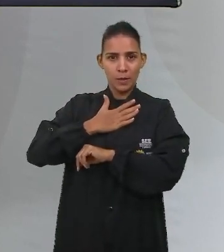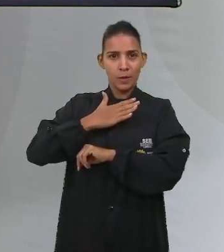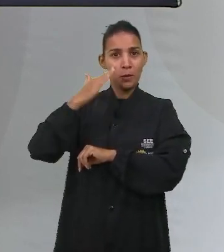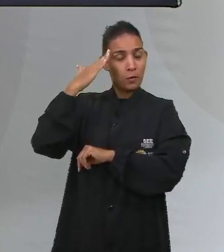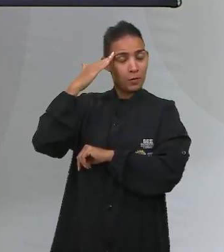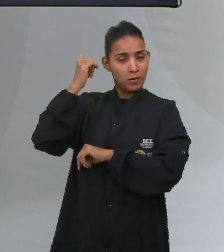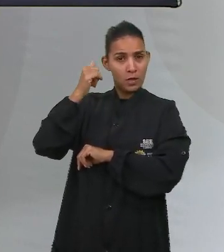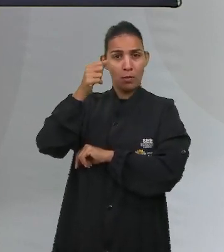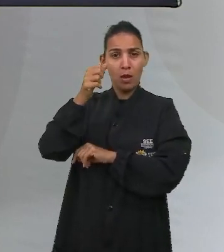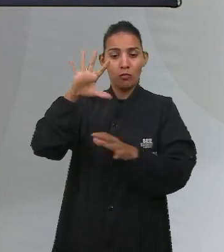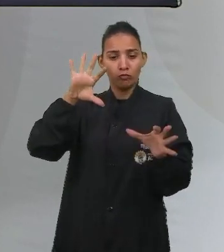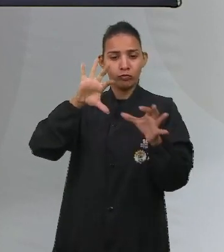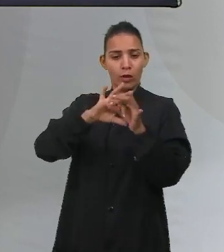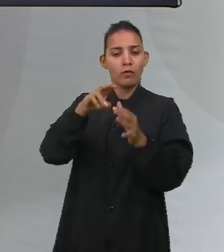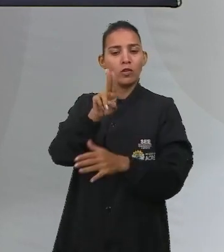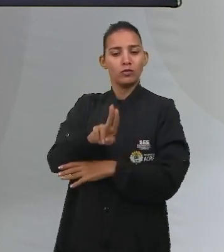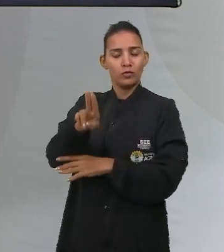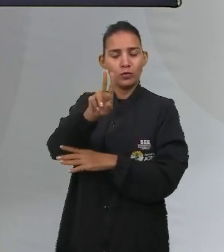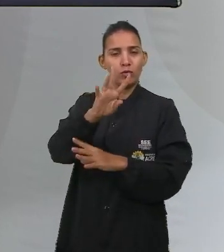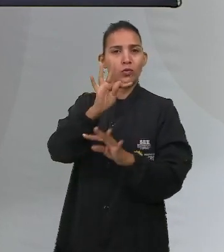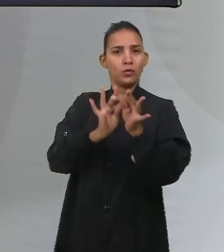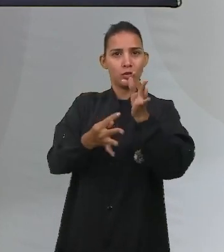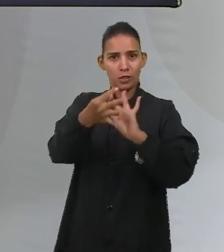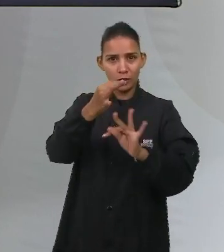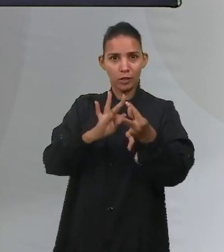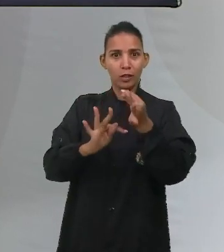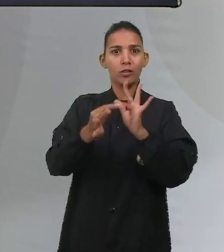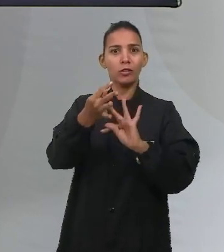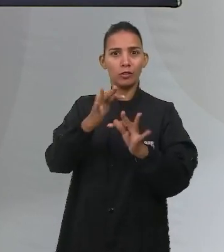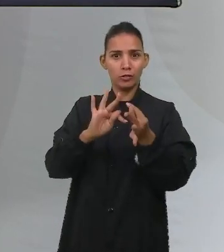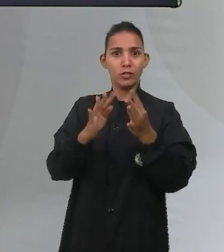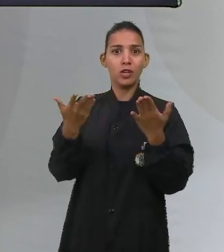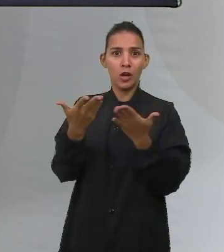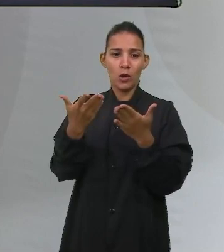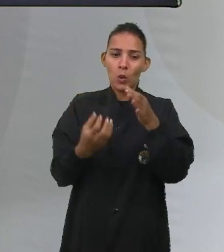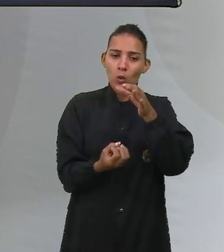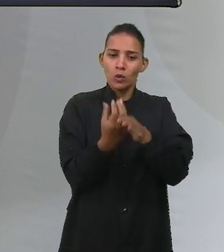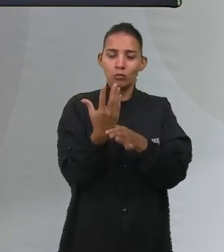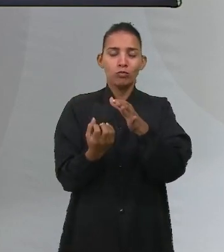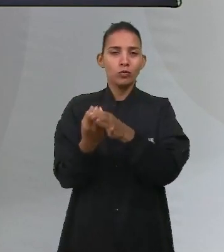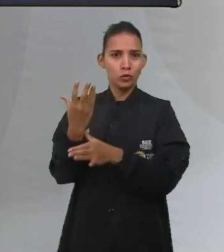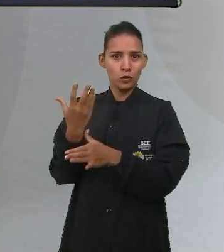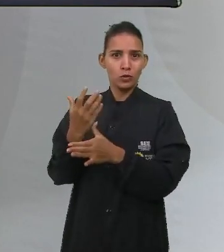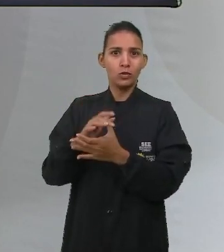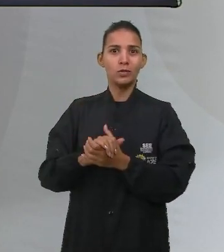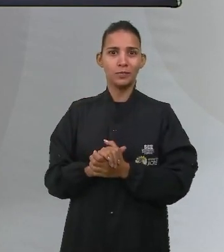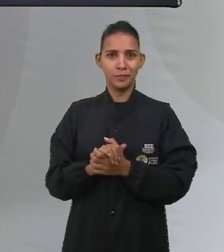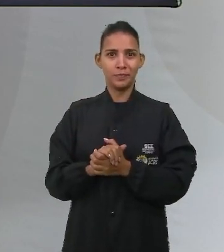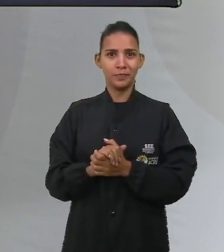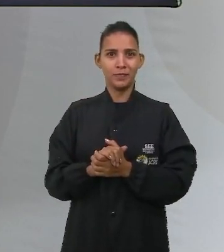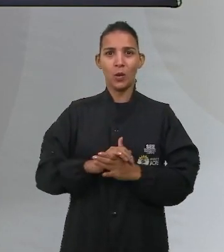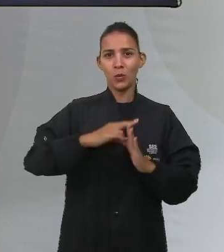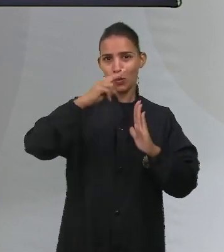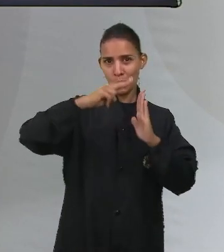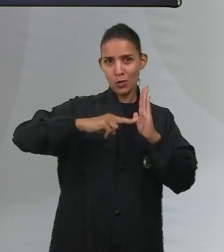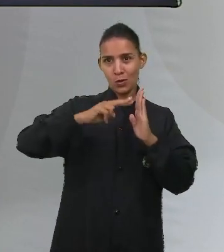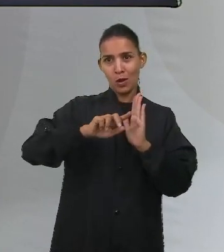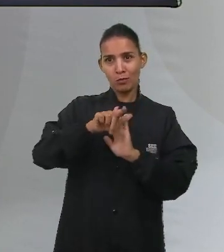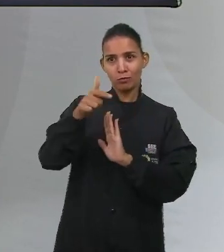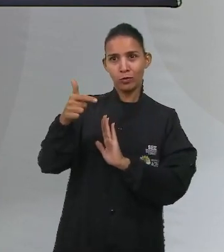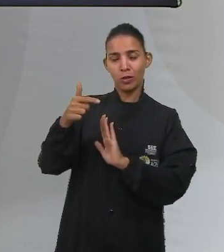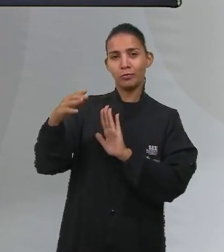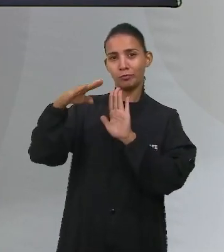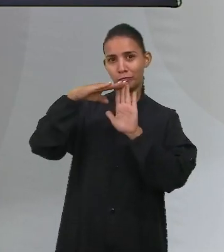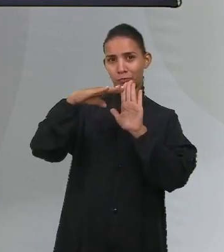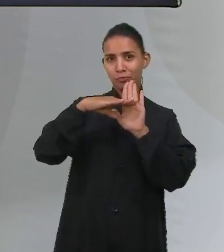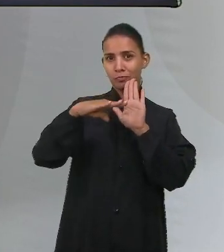dessas tecnologias das inovações até então emergentes. Vamos concluir a leitura dos outros itens?